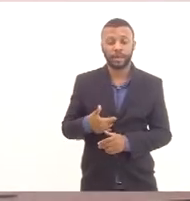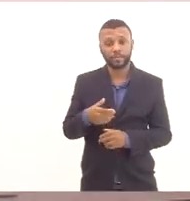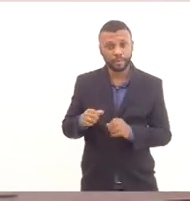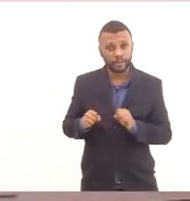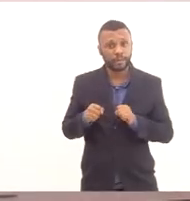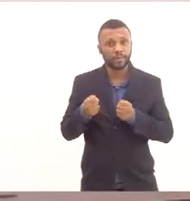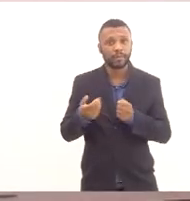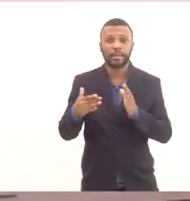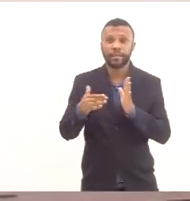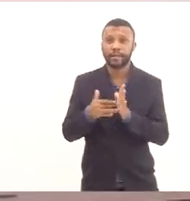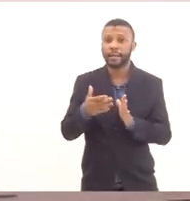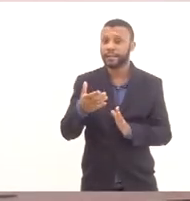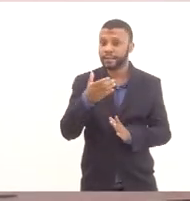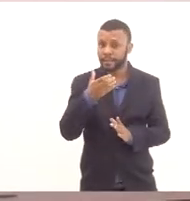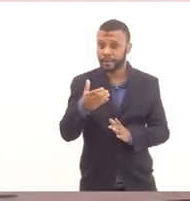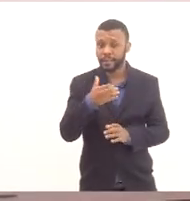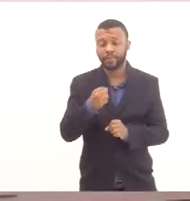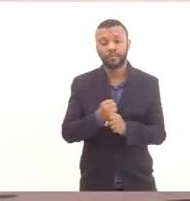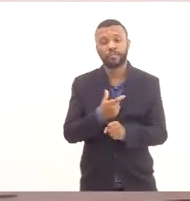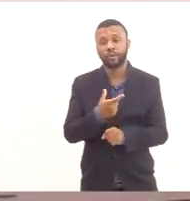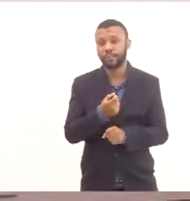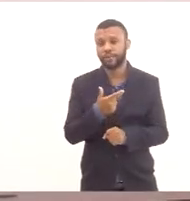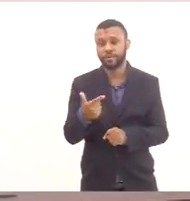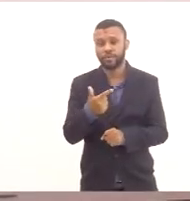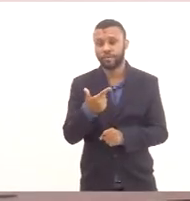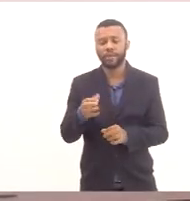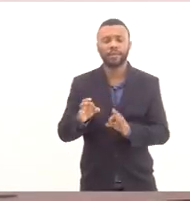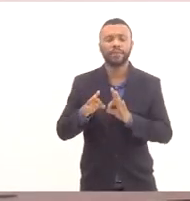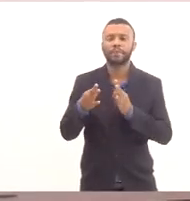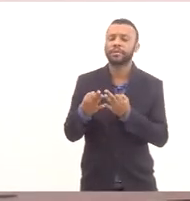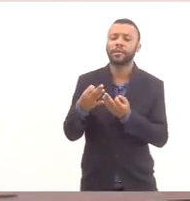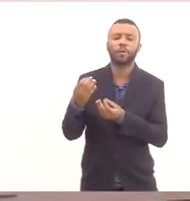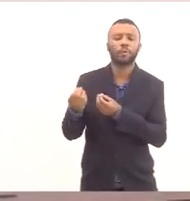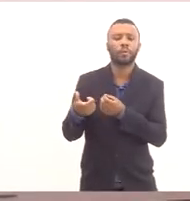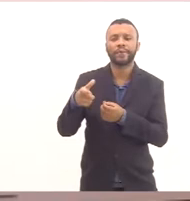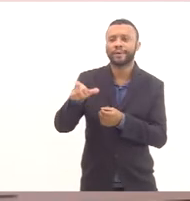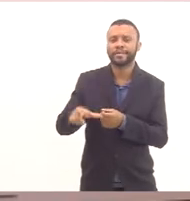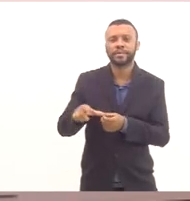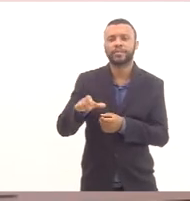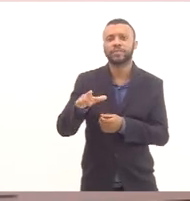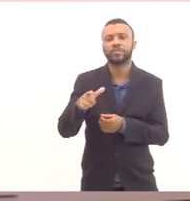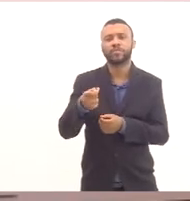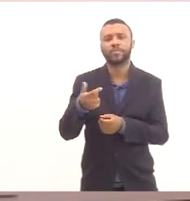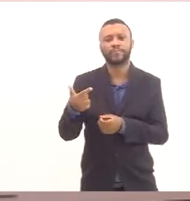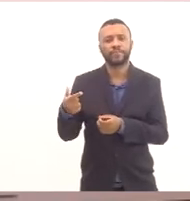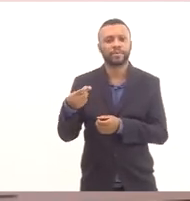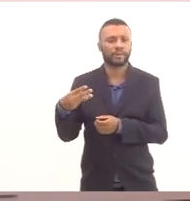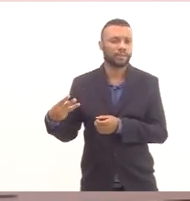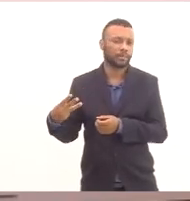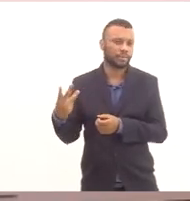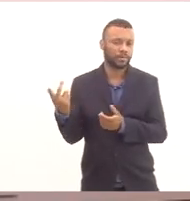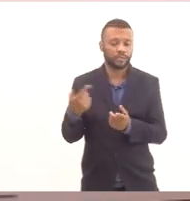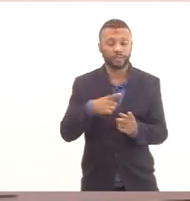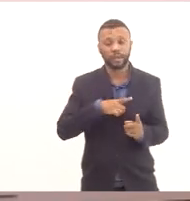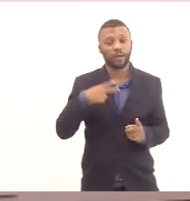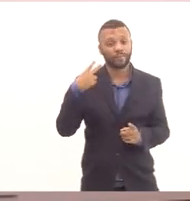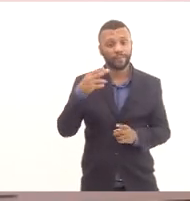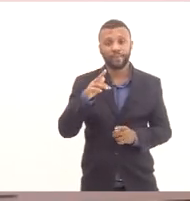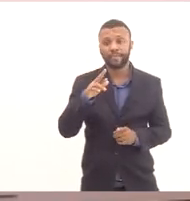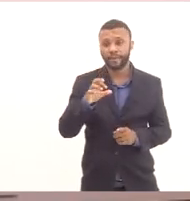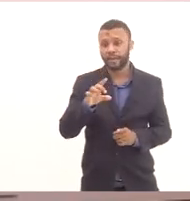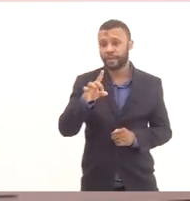Os dormir 22 mais achava eles ficam e 23 o município de Petrópolis então aqui o Brasil Fred também é presidente da Comissão de